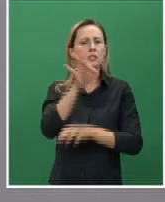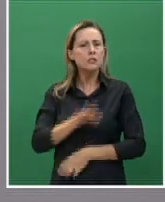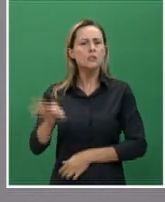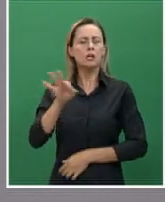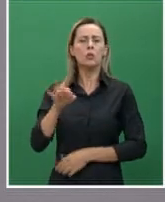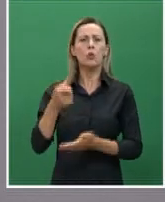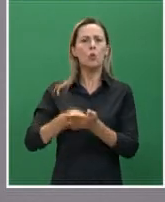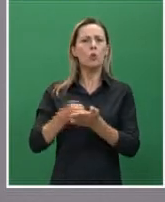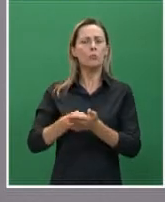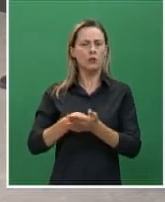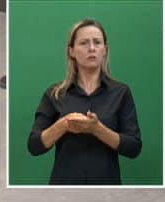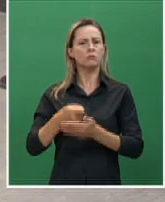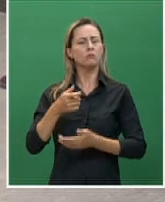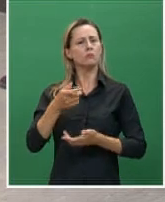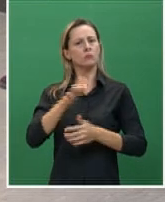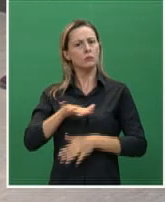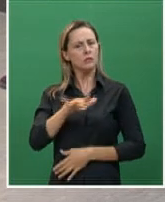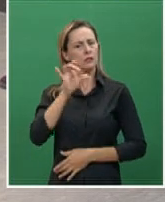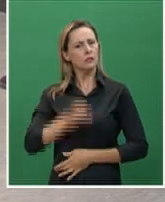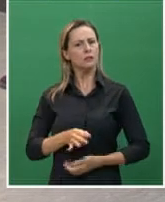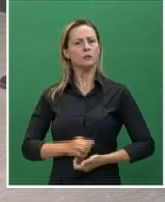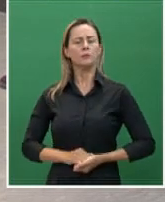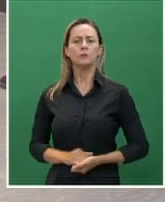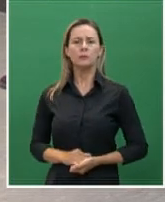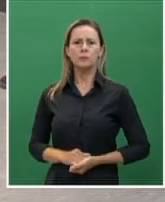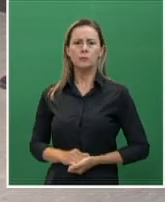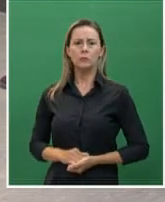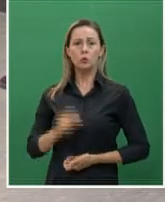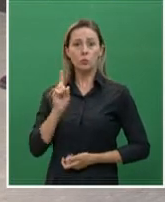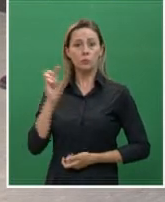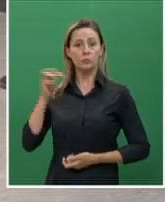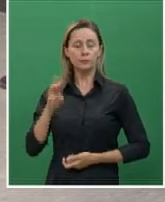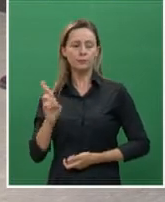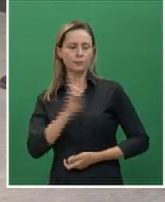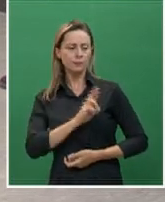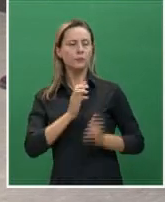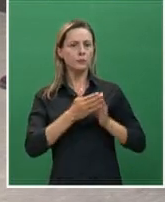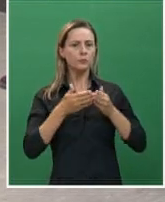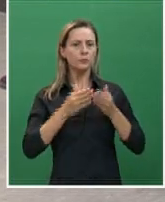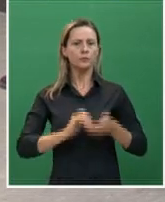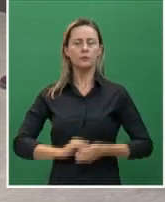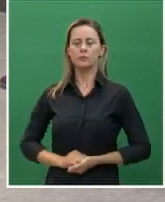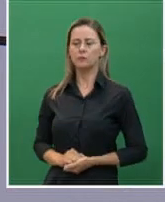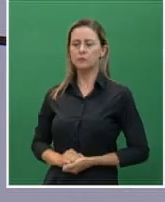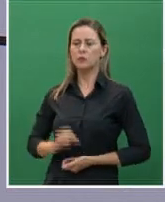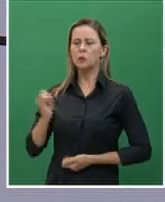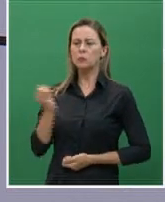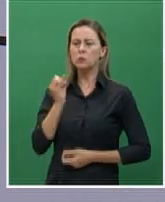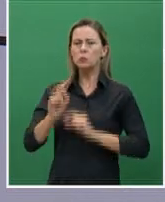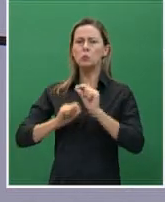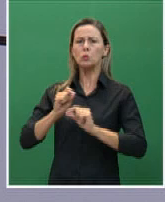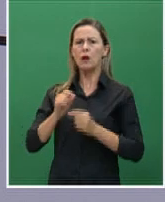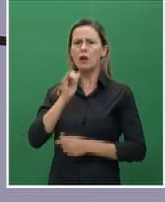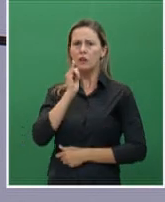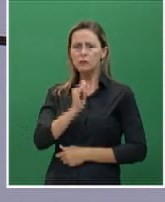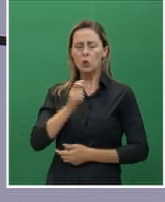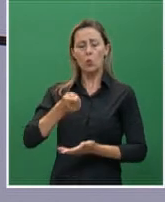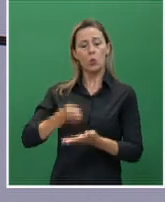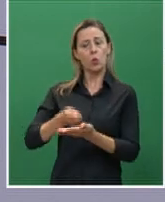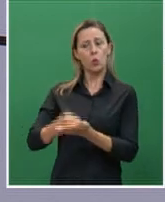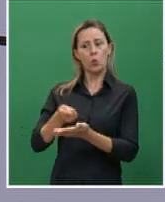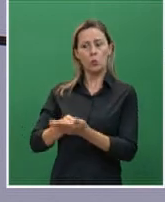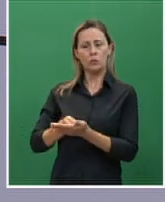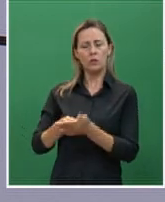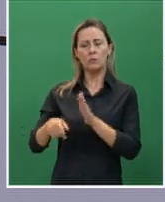correto e seja cobrado compressor de 4 em um minuto tem aplicar candidato Mário por favor é importante destacar que eu estou cobrando